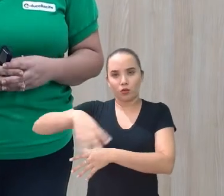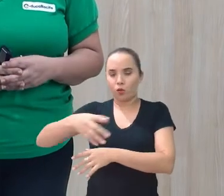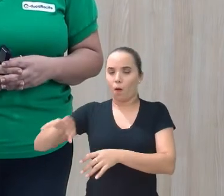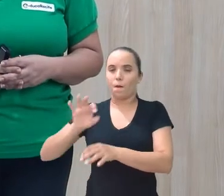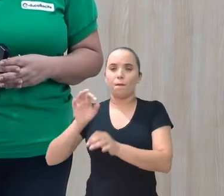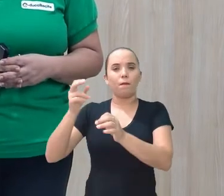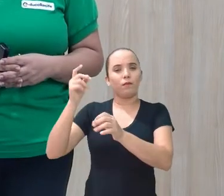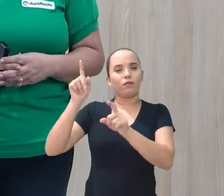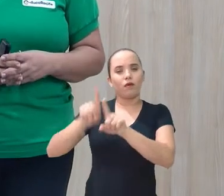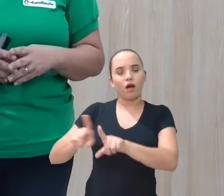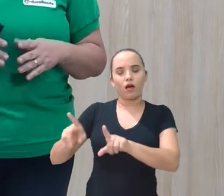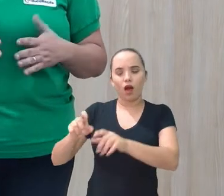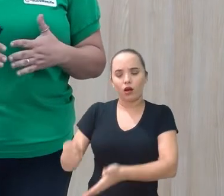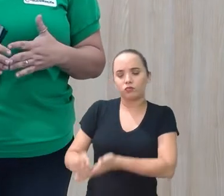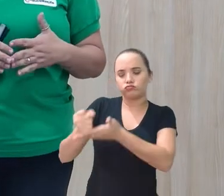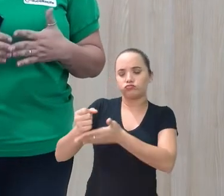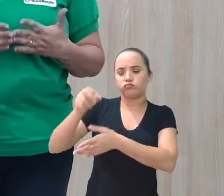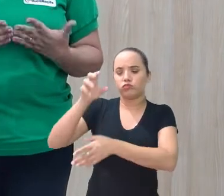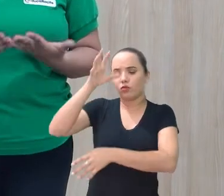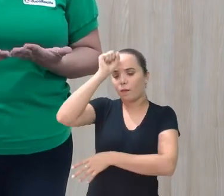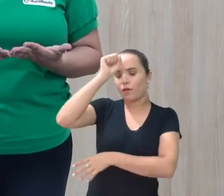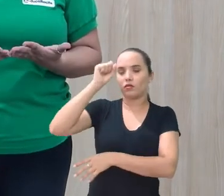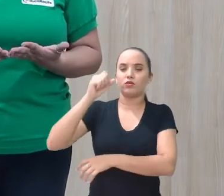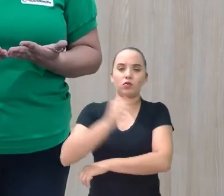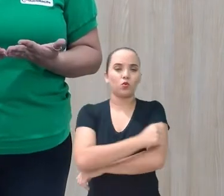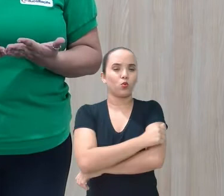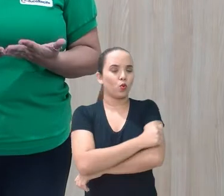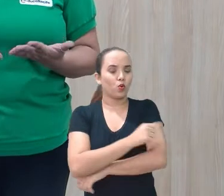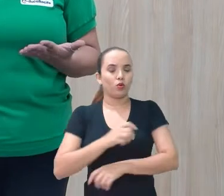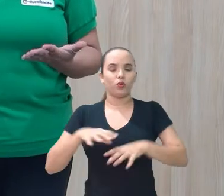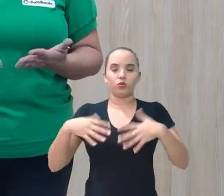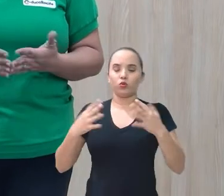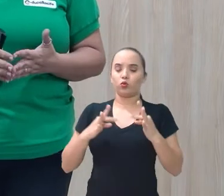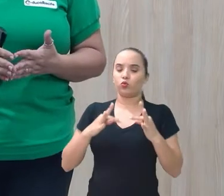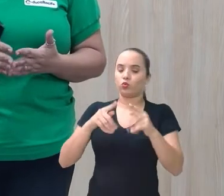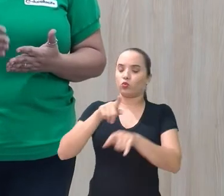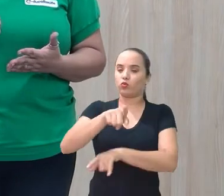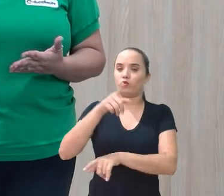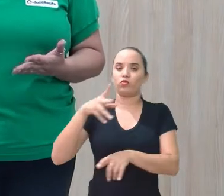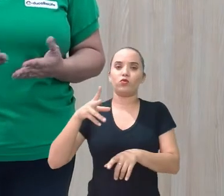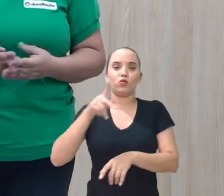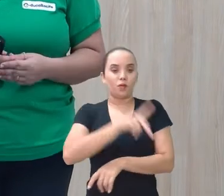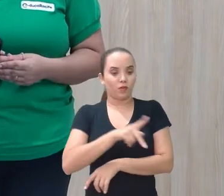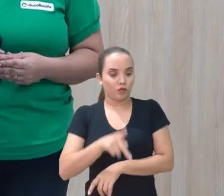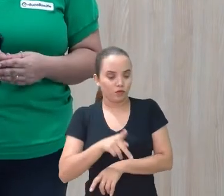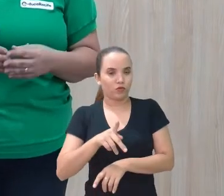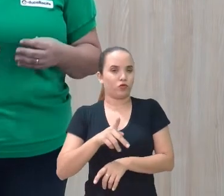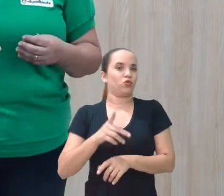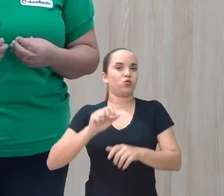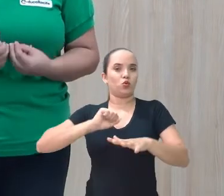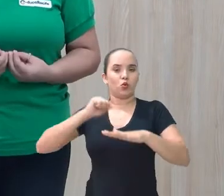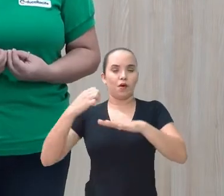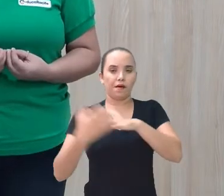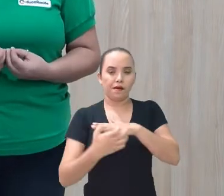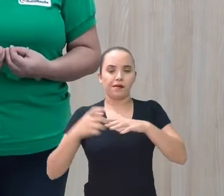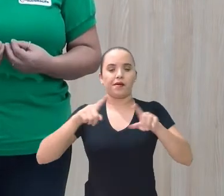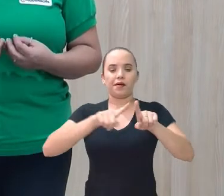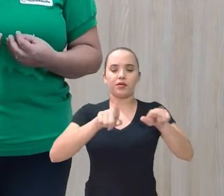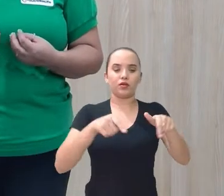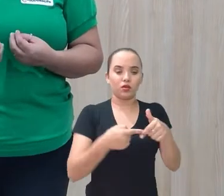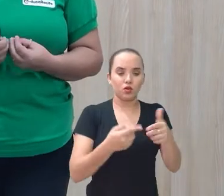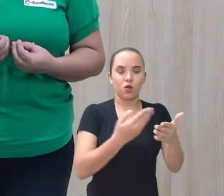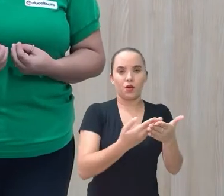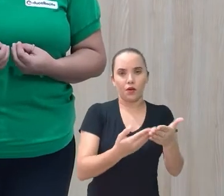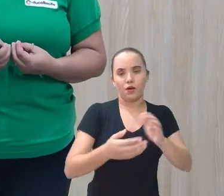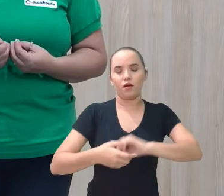daquele estudante. Então, tudo que você, professor, da sala de aula, da sala de recursos, pensar